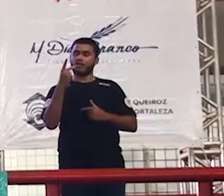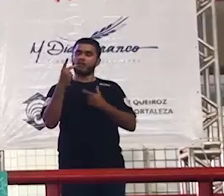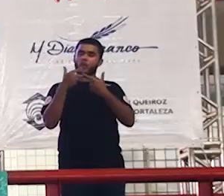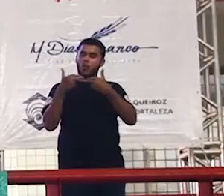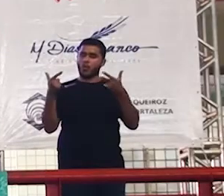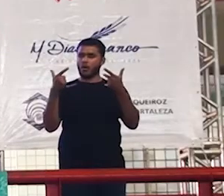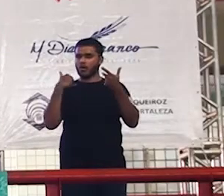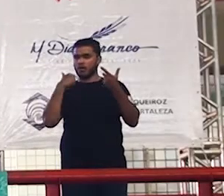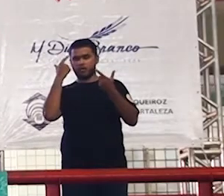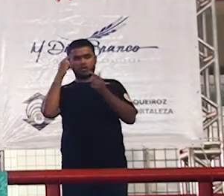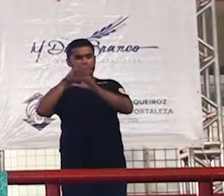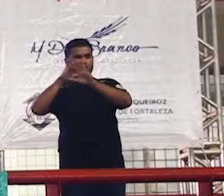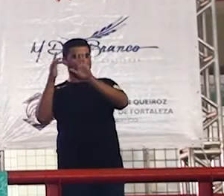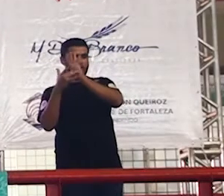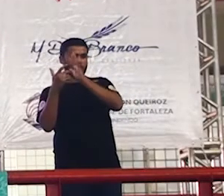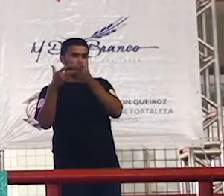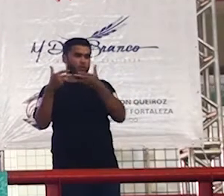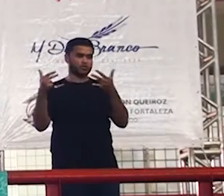denotação.